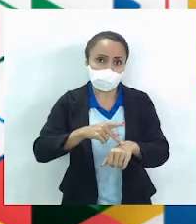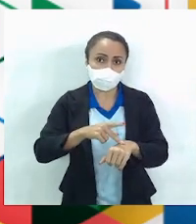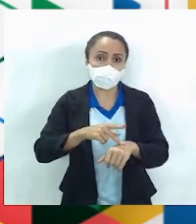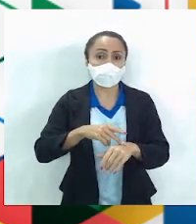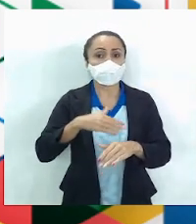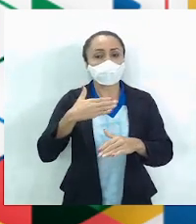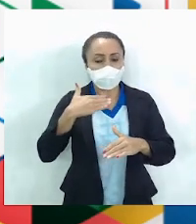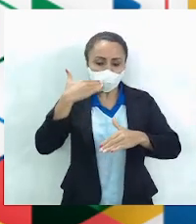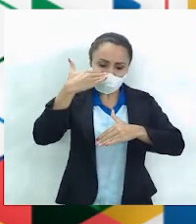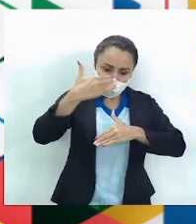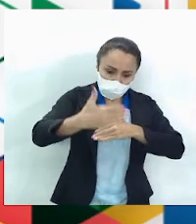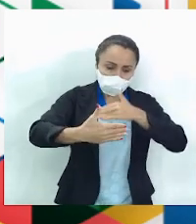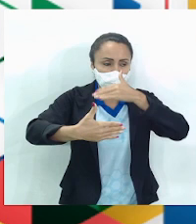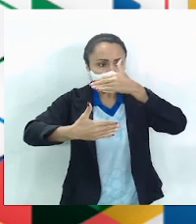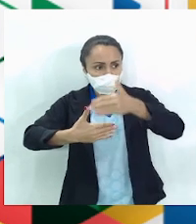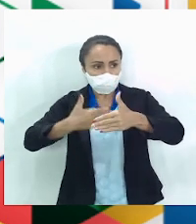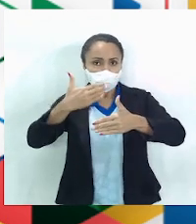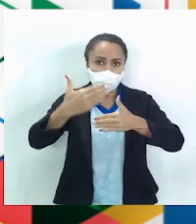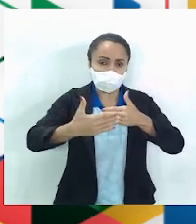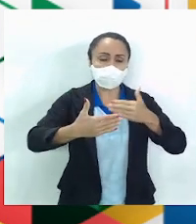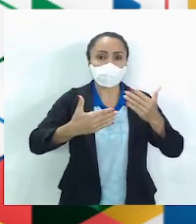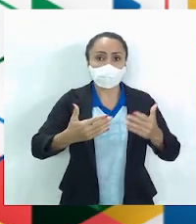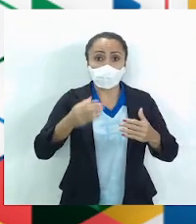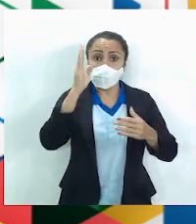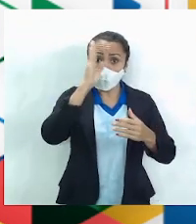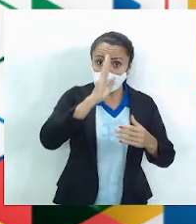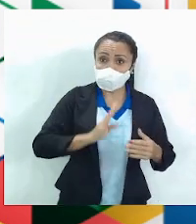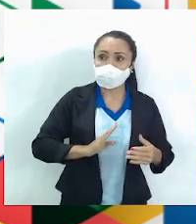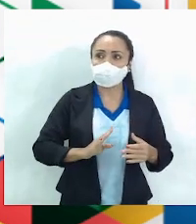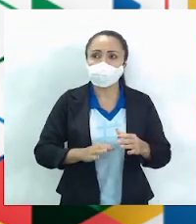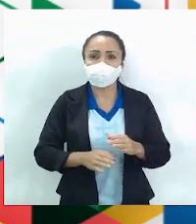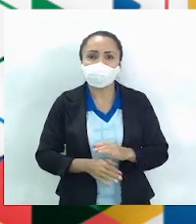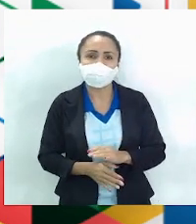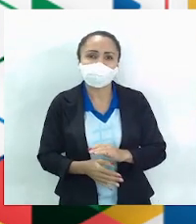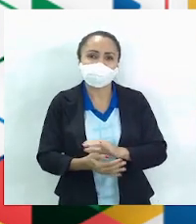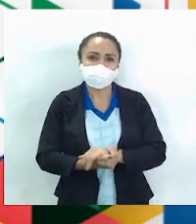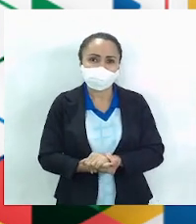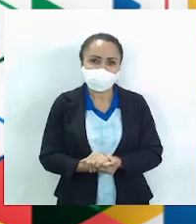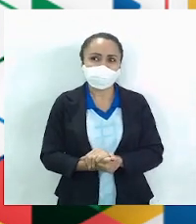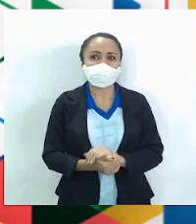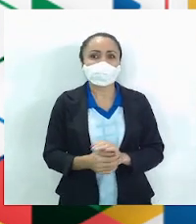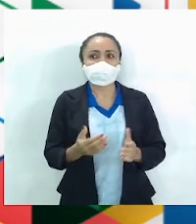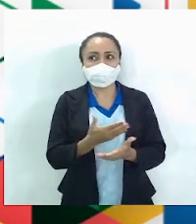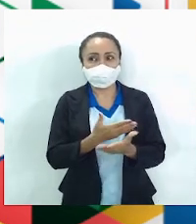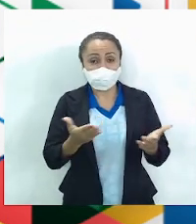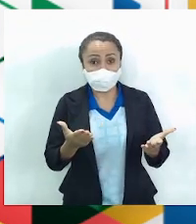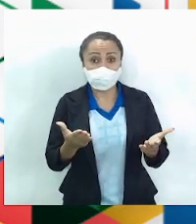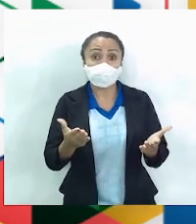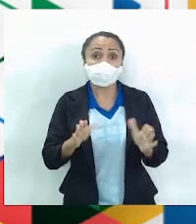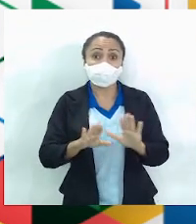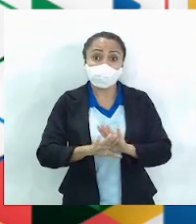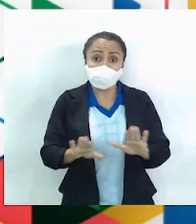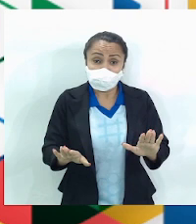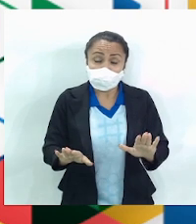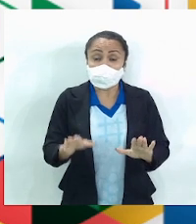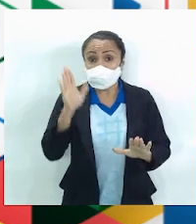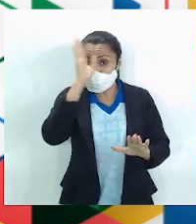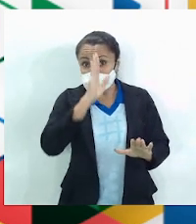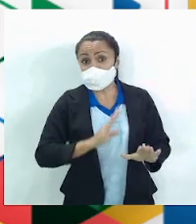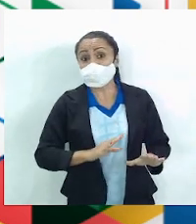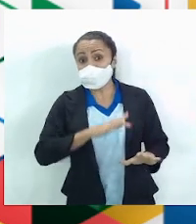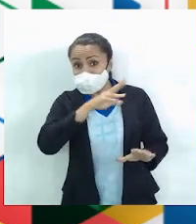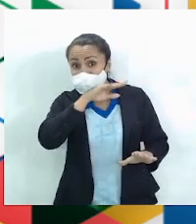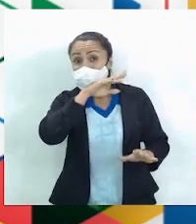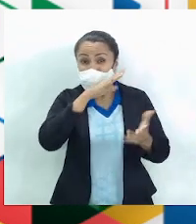vão galgar, né? O Brasil está meio troncho nessa história hoje, né? Está vendo aí, o Brasil está meio